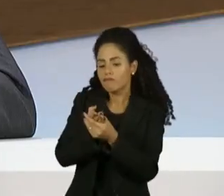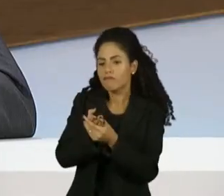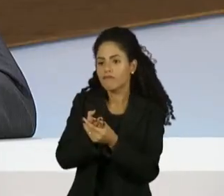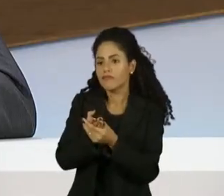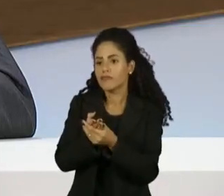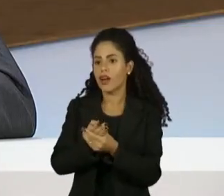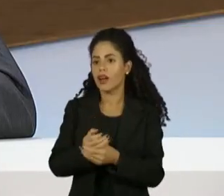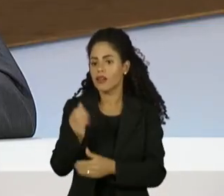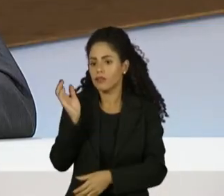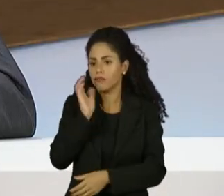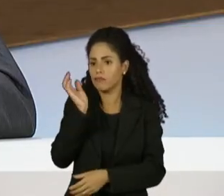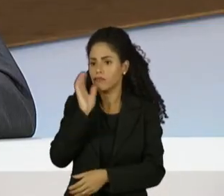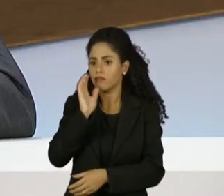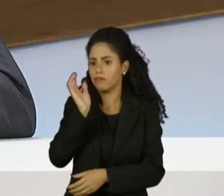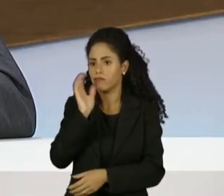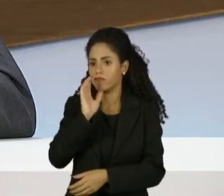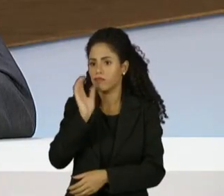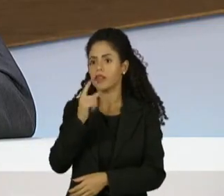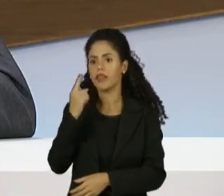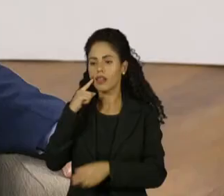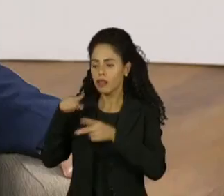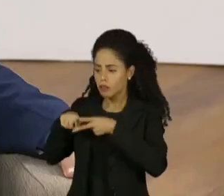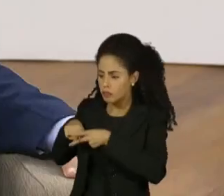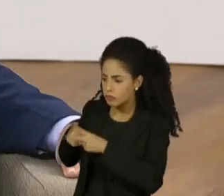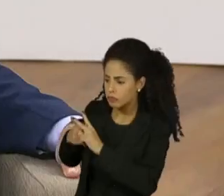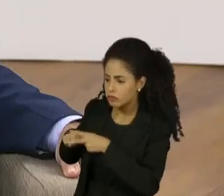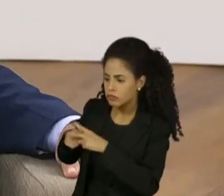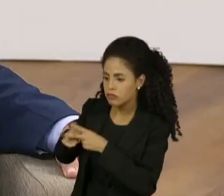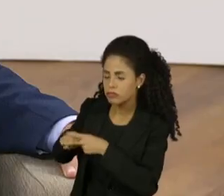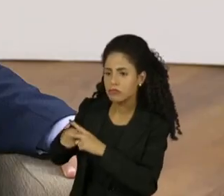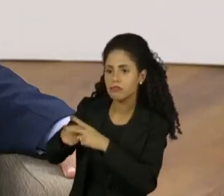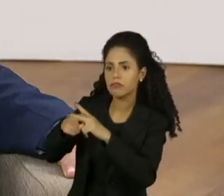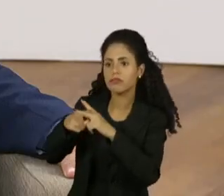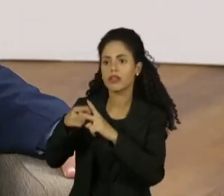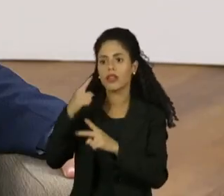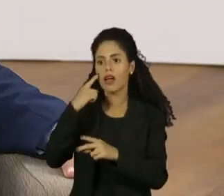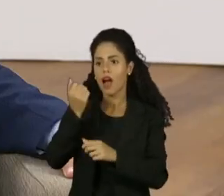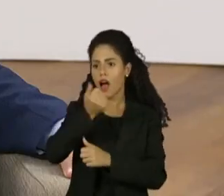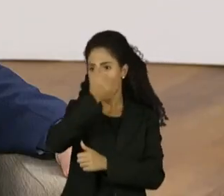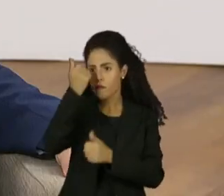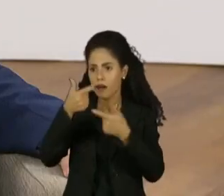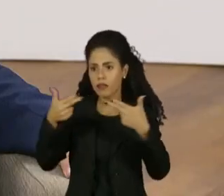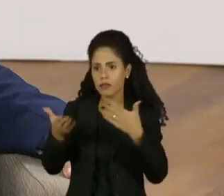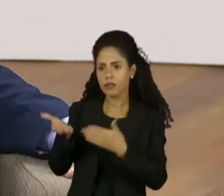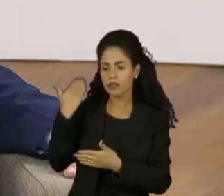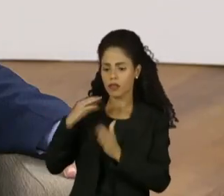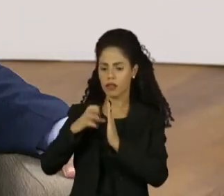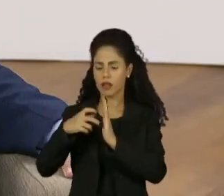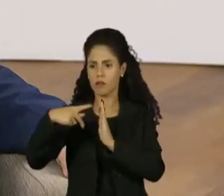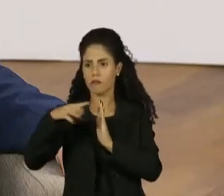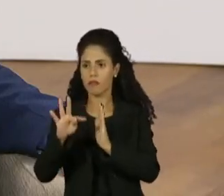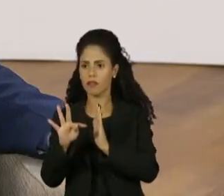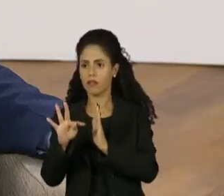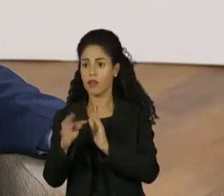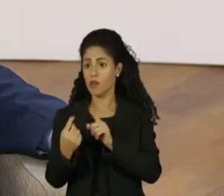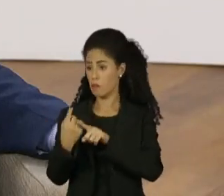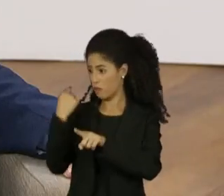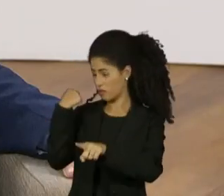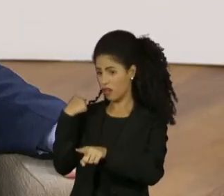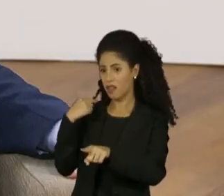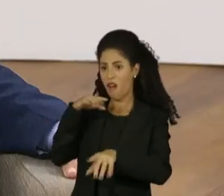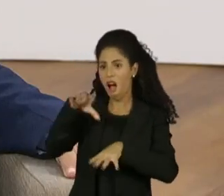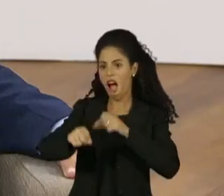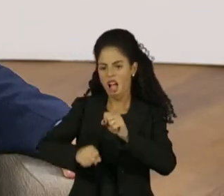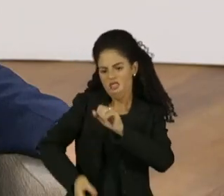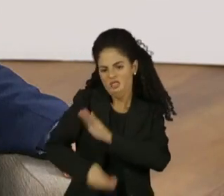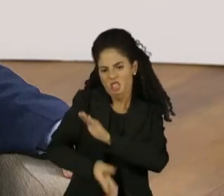processo acelerado de querer se reescrever a história e fazer de conta que o Partido dos Trabalhadores não assaltou o Brasil,